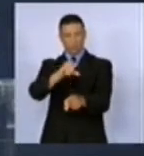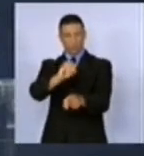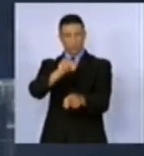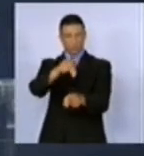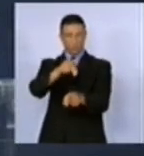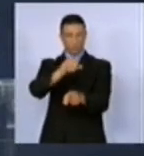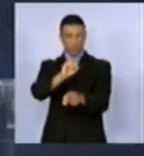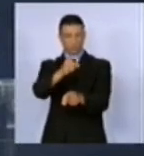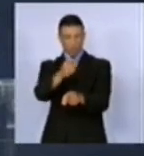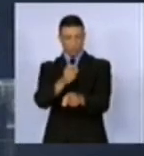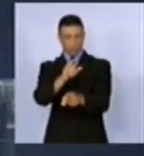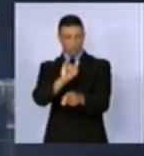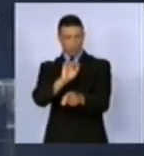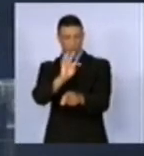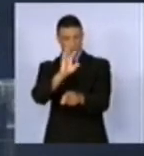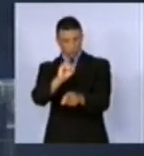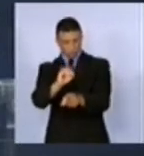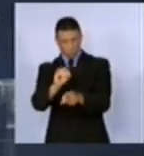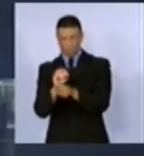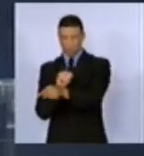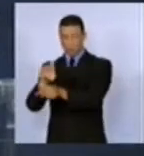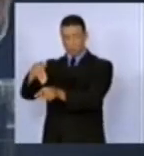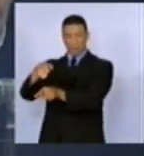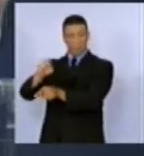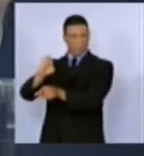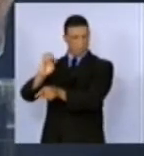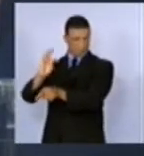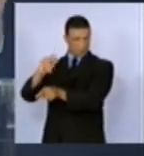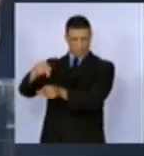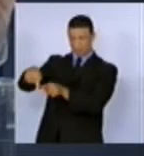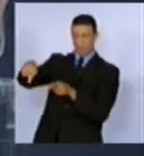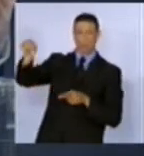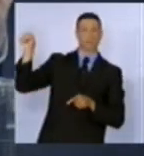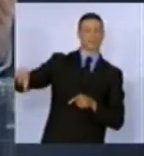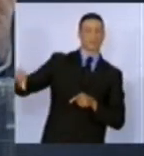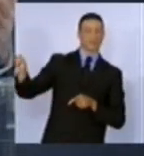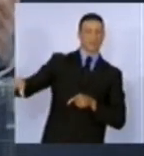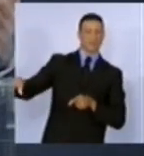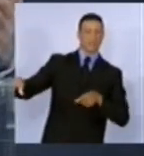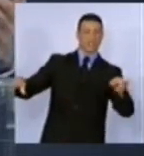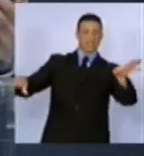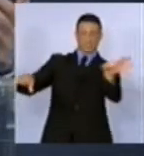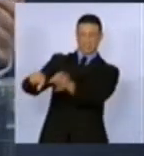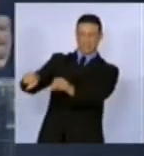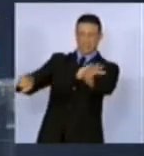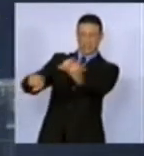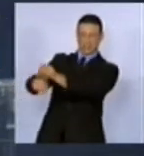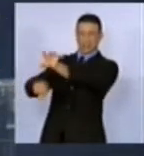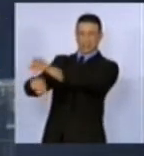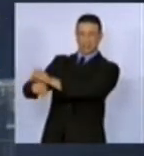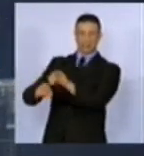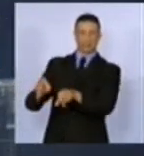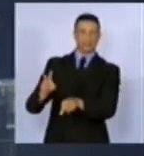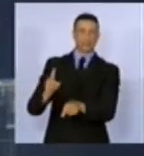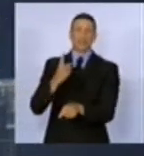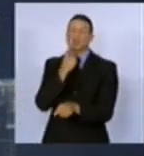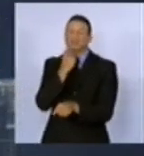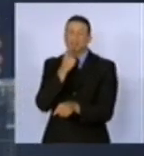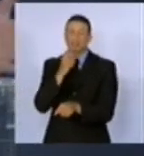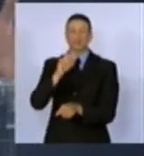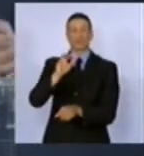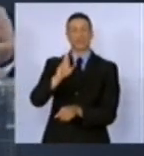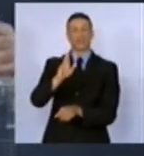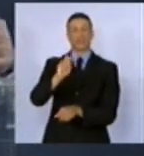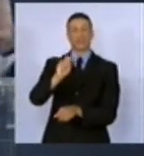de carbono e o metano o metano é o pior porque ele absorve mais radiação infravermelha bom e